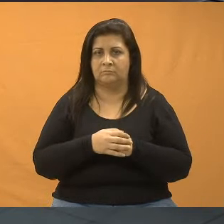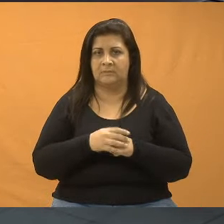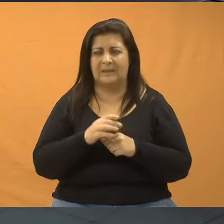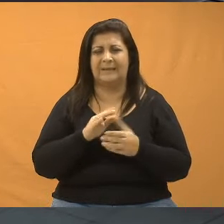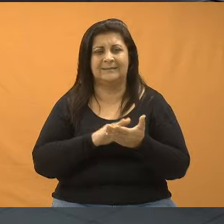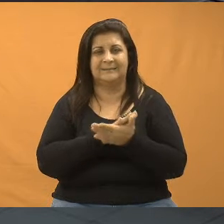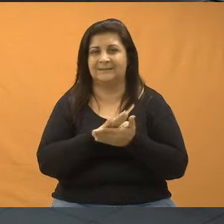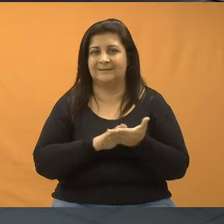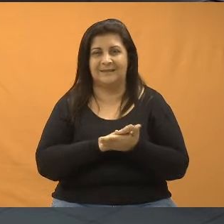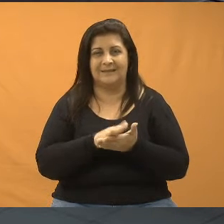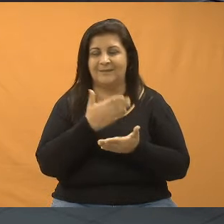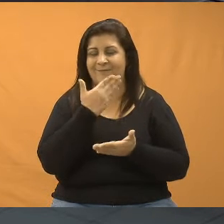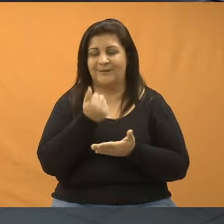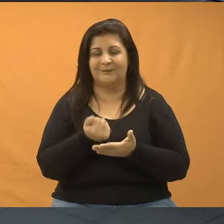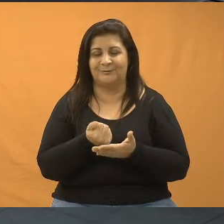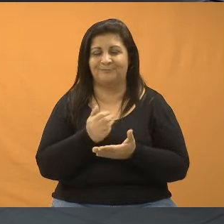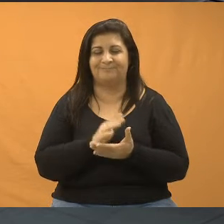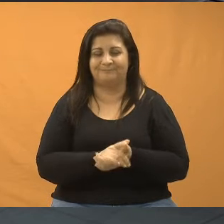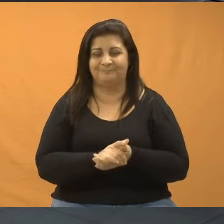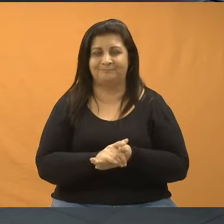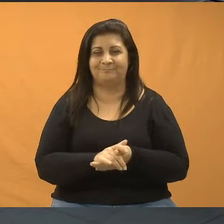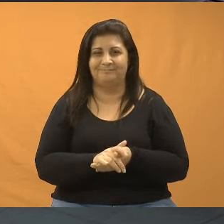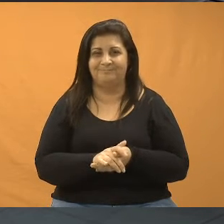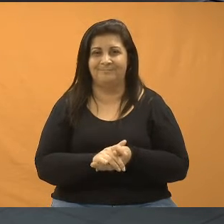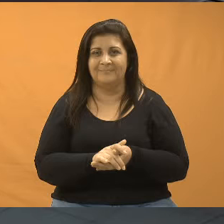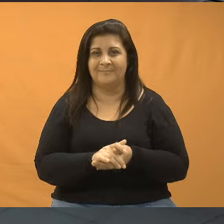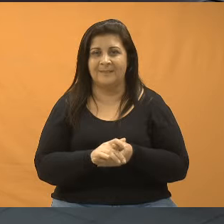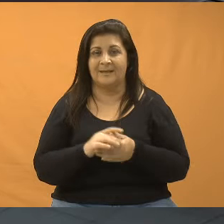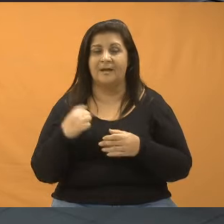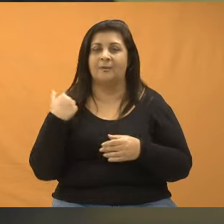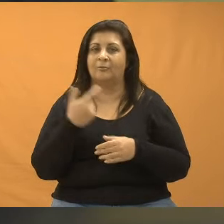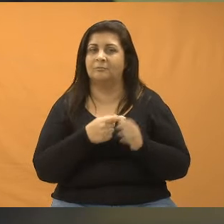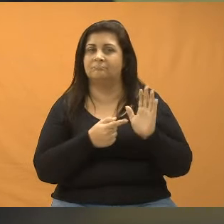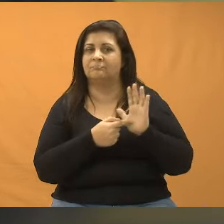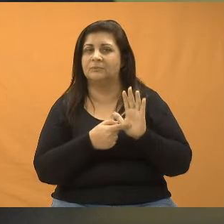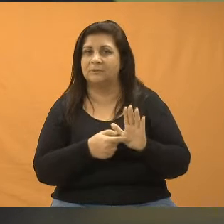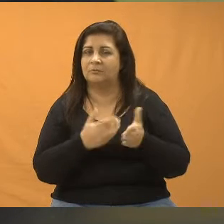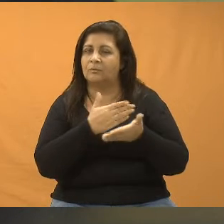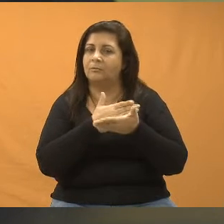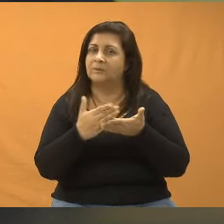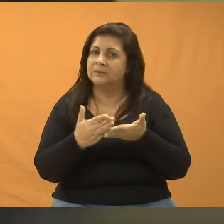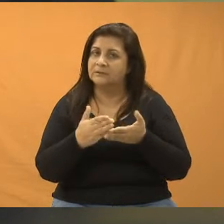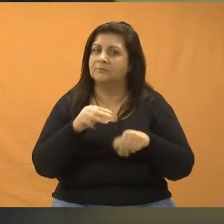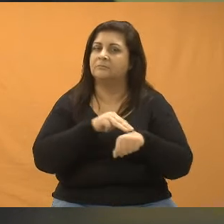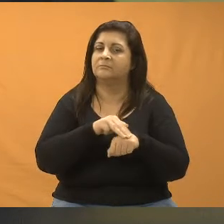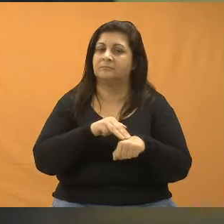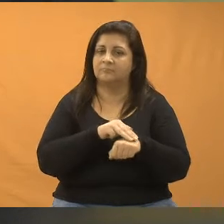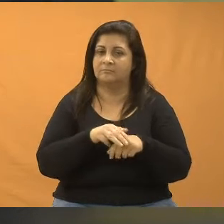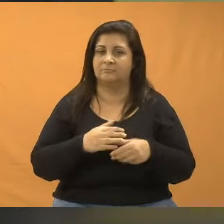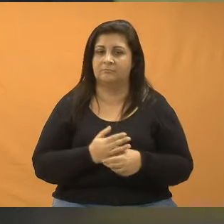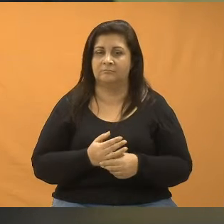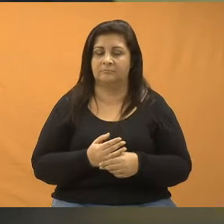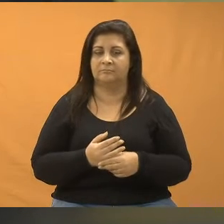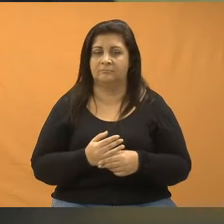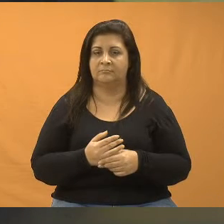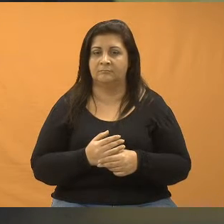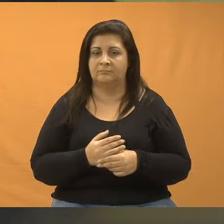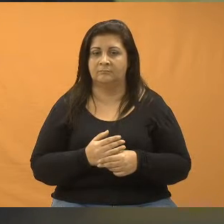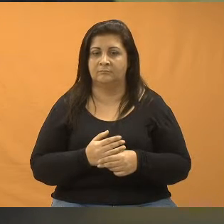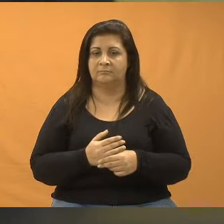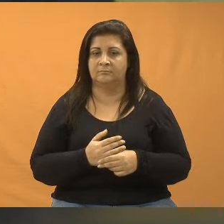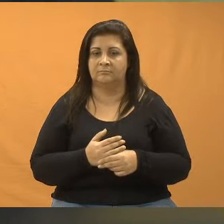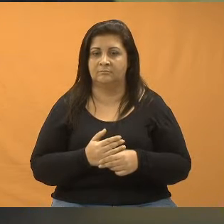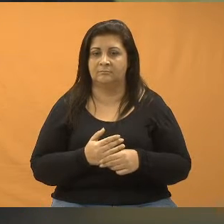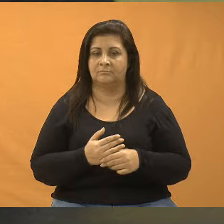fácil, né? Então, por isso que a gente tem pontuado e a gente está abrindo a discussão, né? O